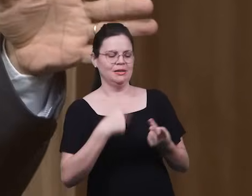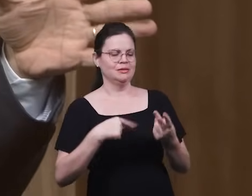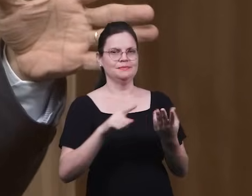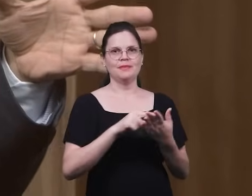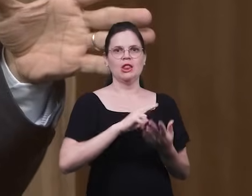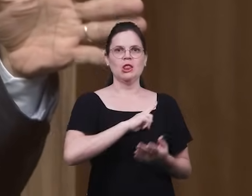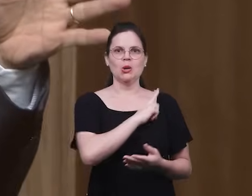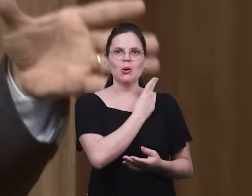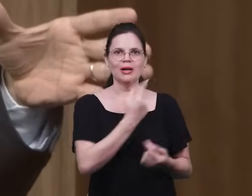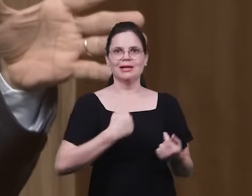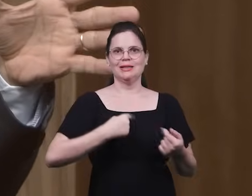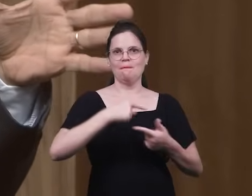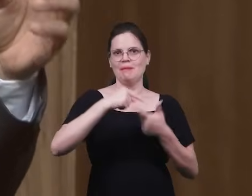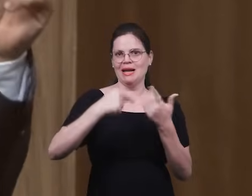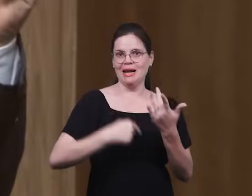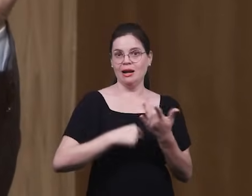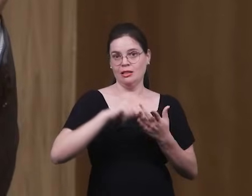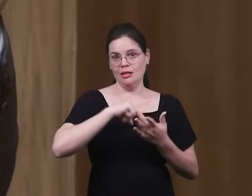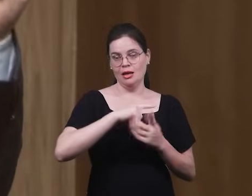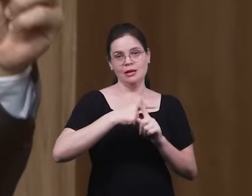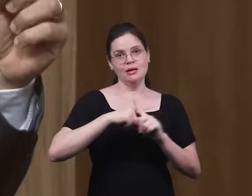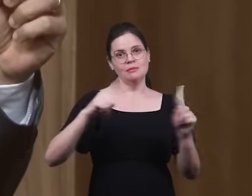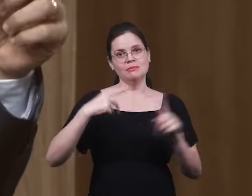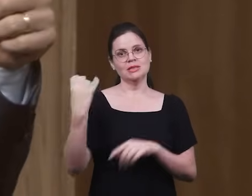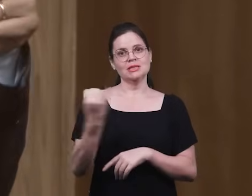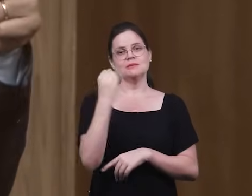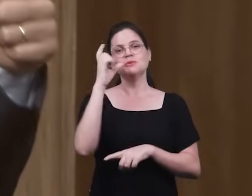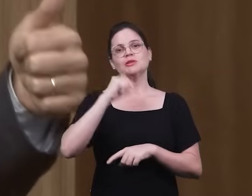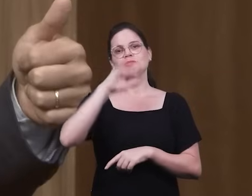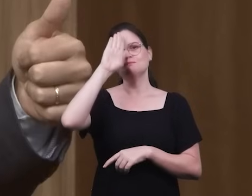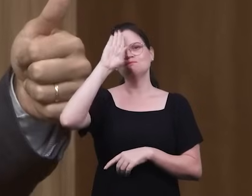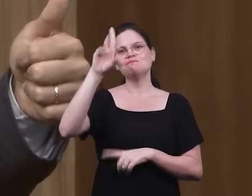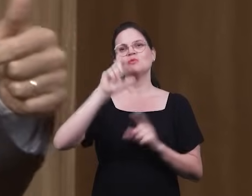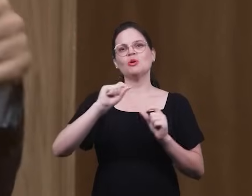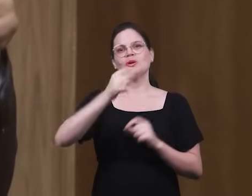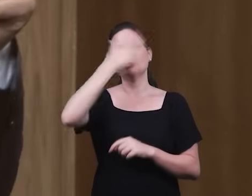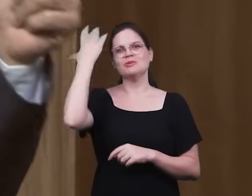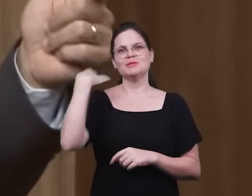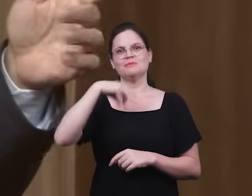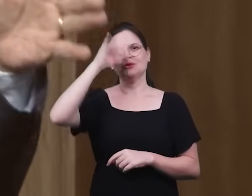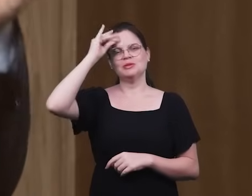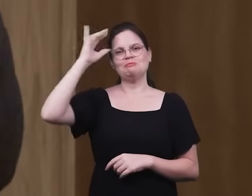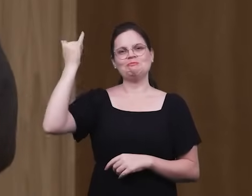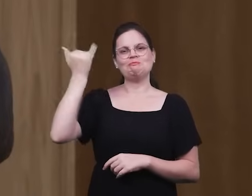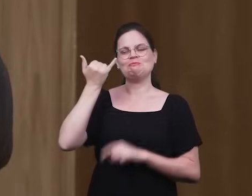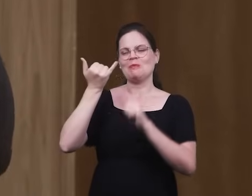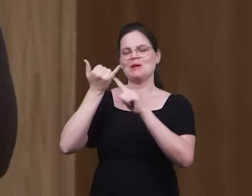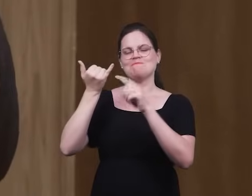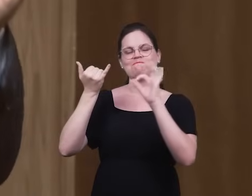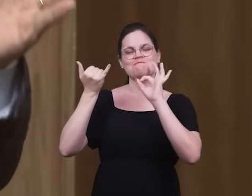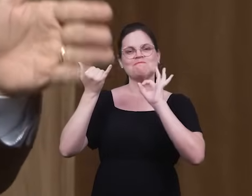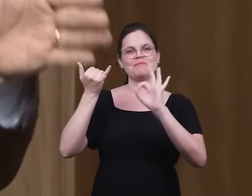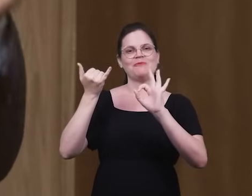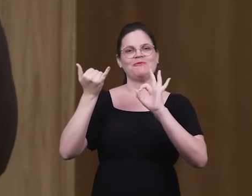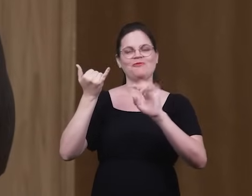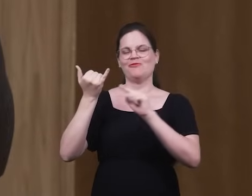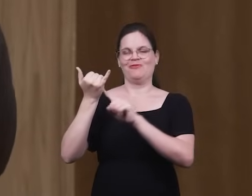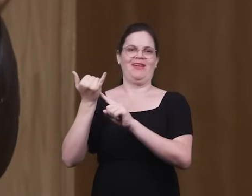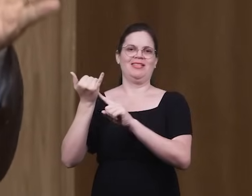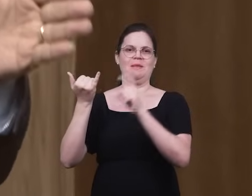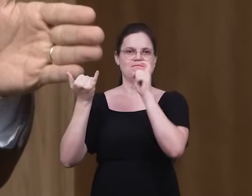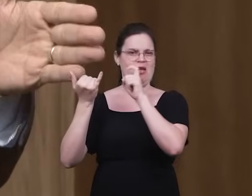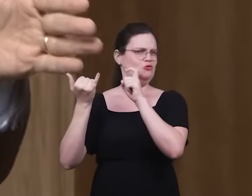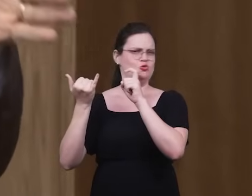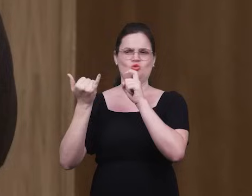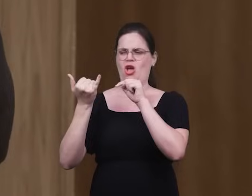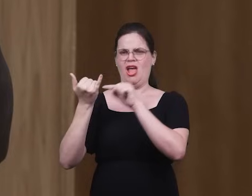igreja que é fundamental é ouvir a voz do Espírito Santo que ele não mente ele não erra o caminho ele aponta para o Senhor Jesus o caminho